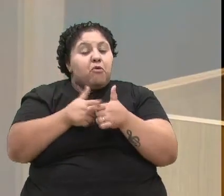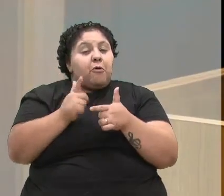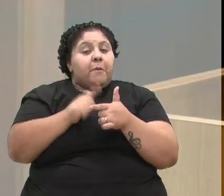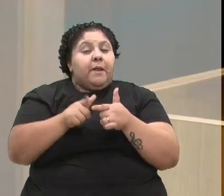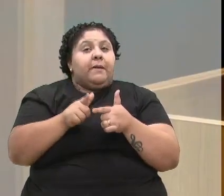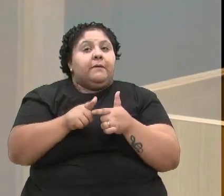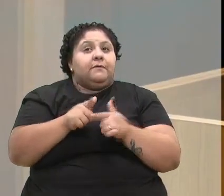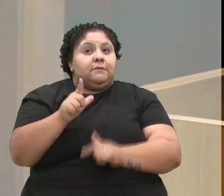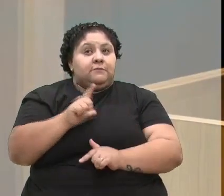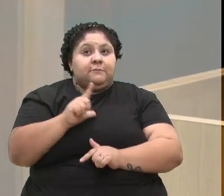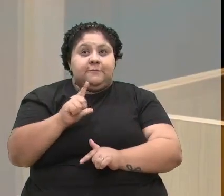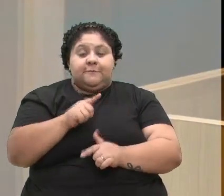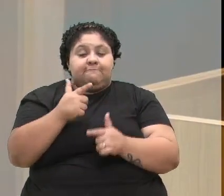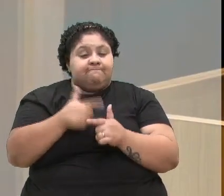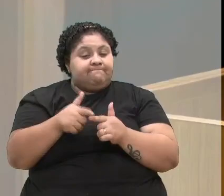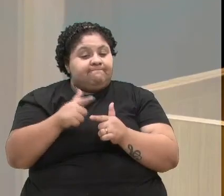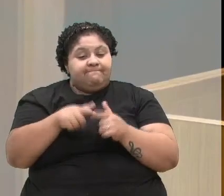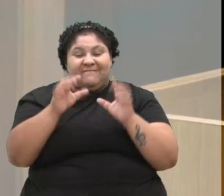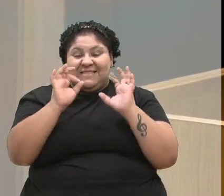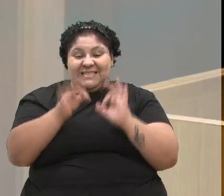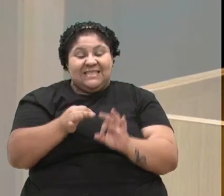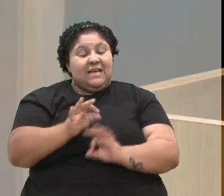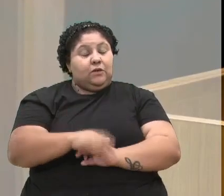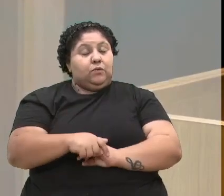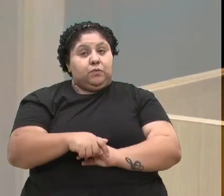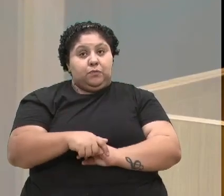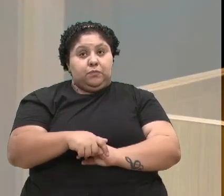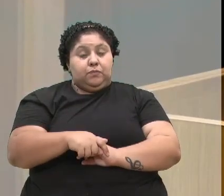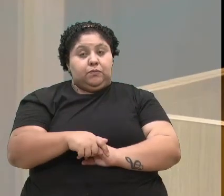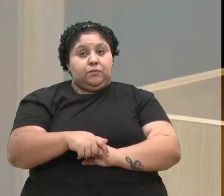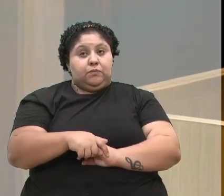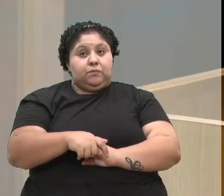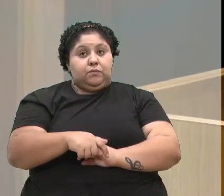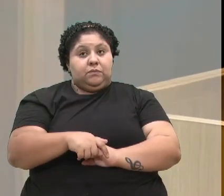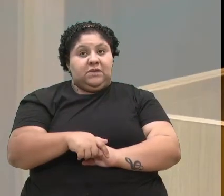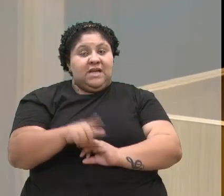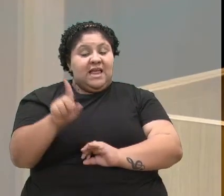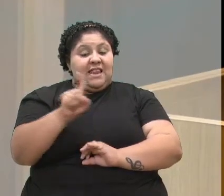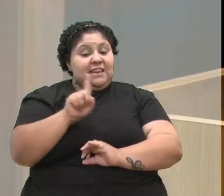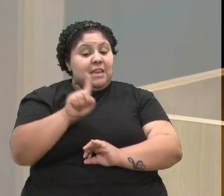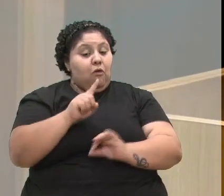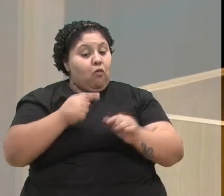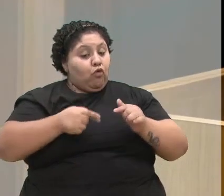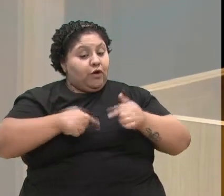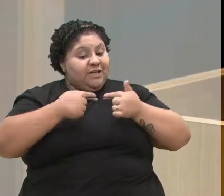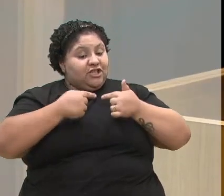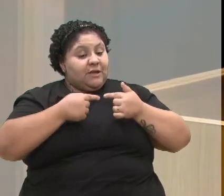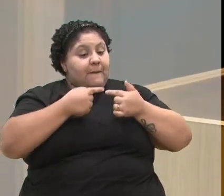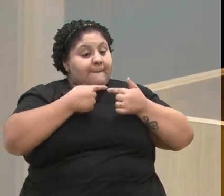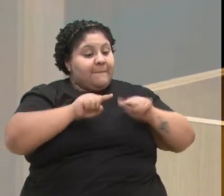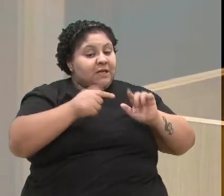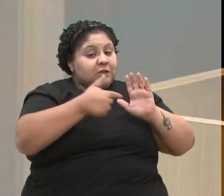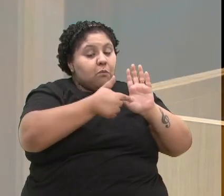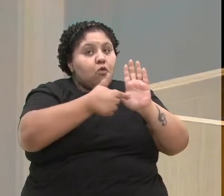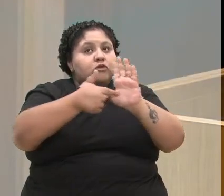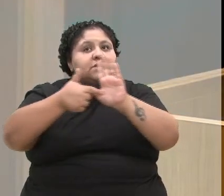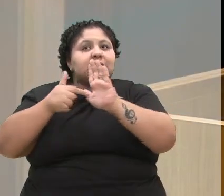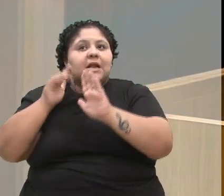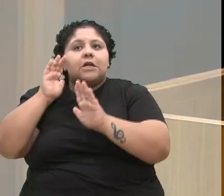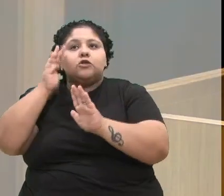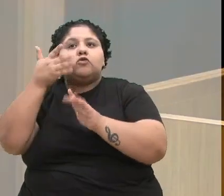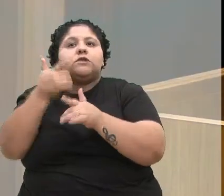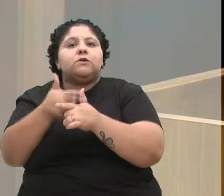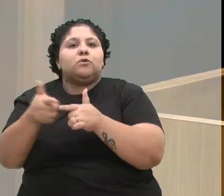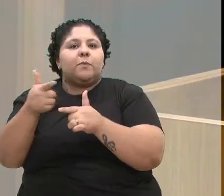tem algo que não está funcionando de forma correta, é não criticar, mas ir lá e mostrar a solução,